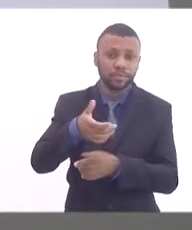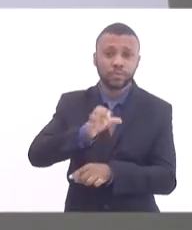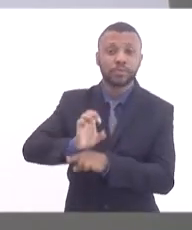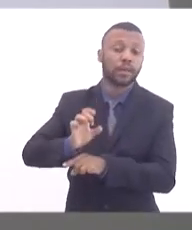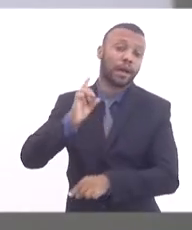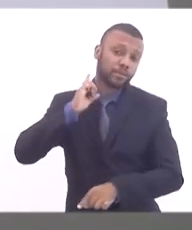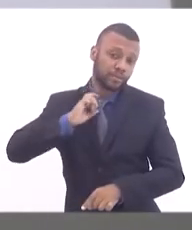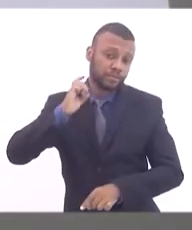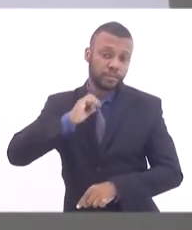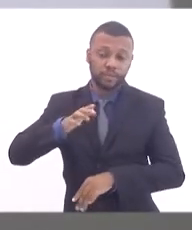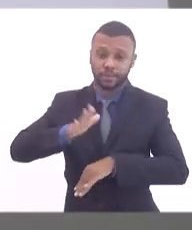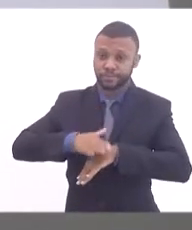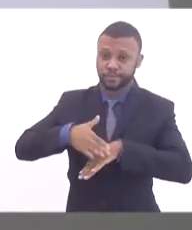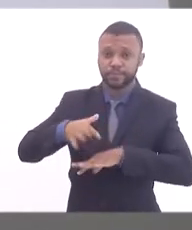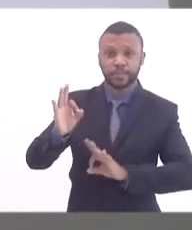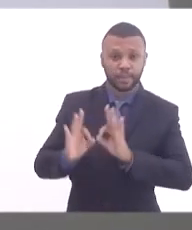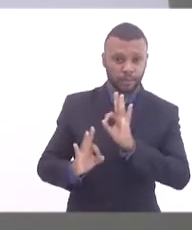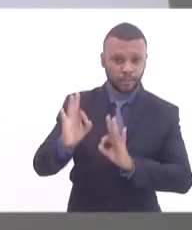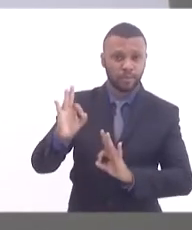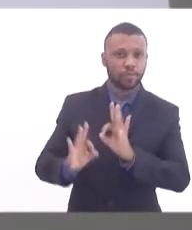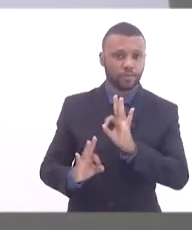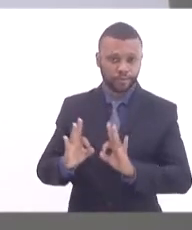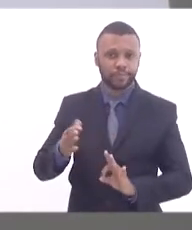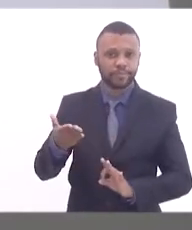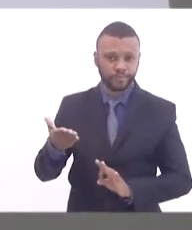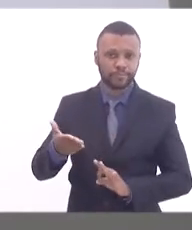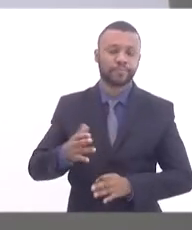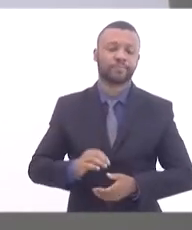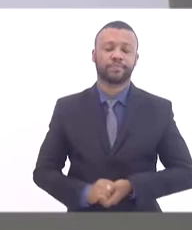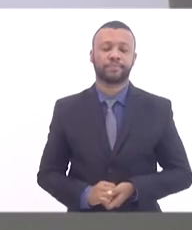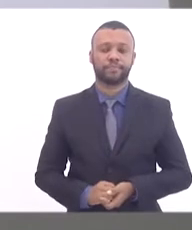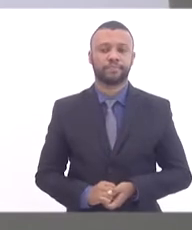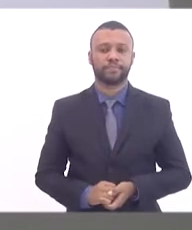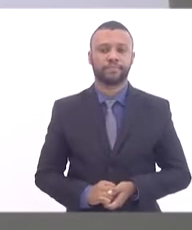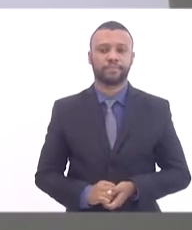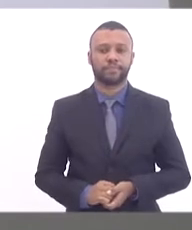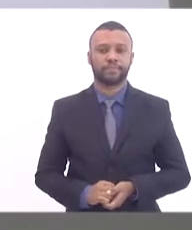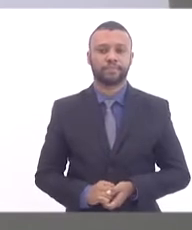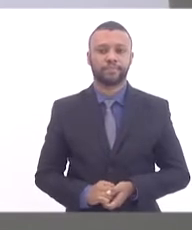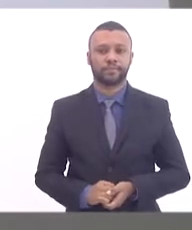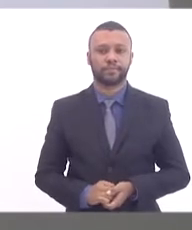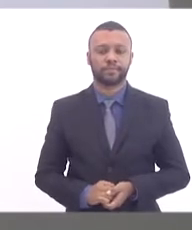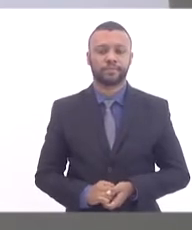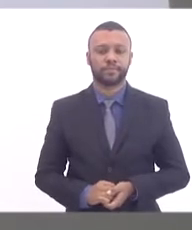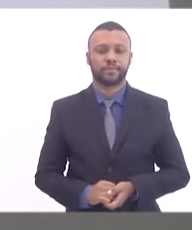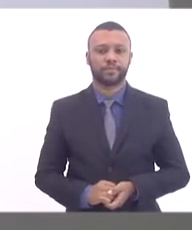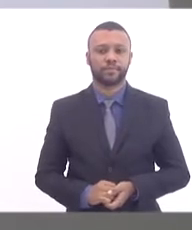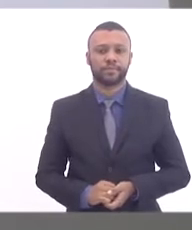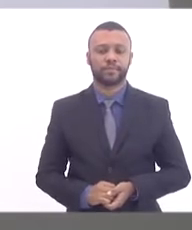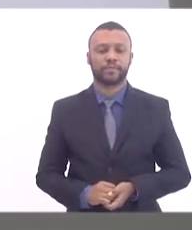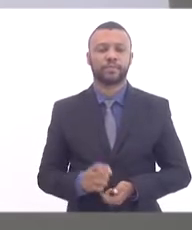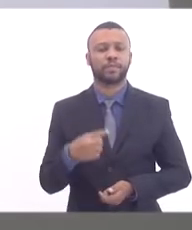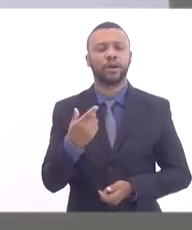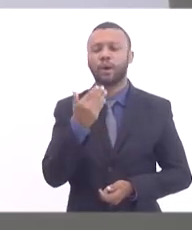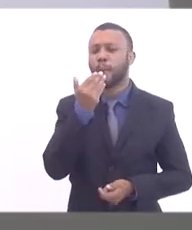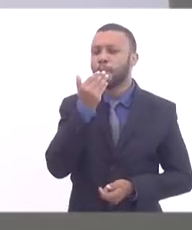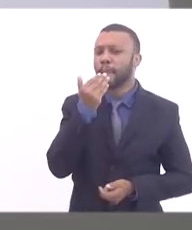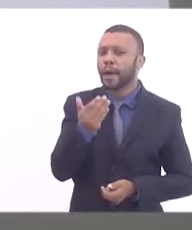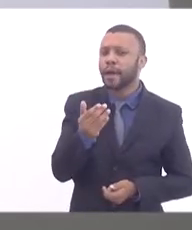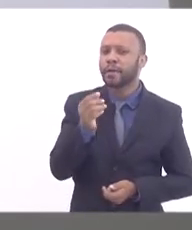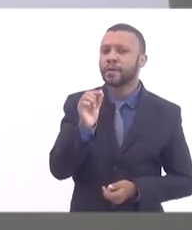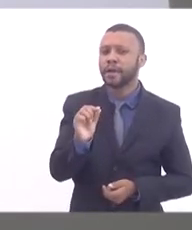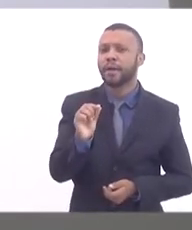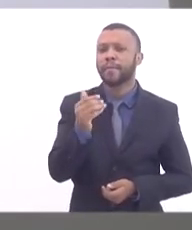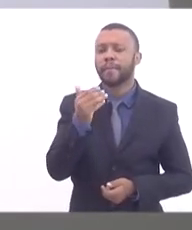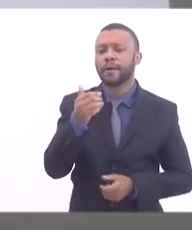a d E aí a gente e pede para para